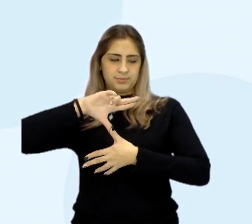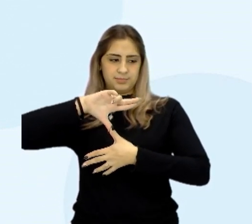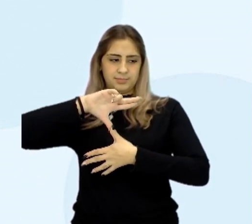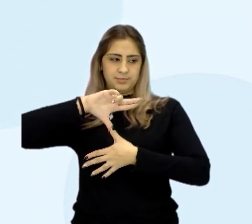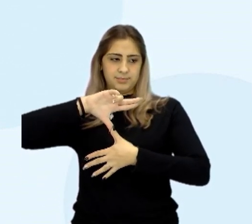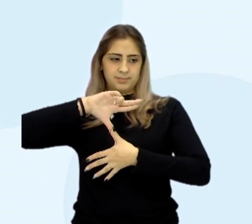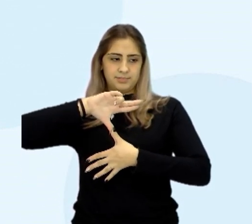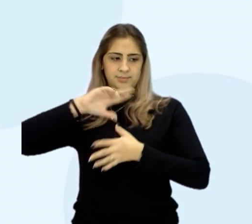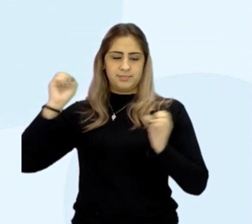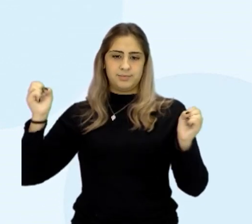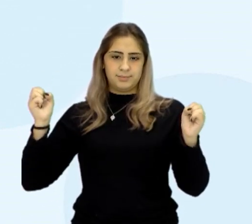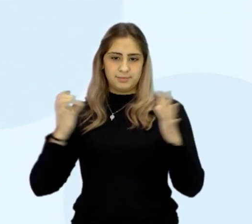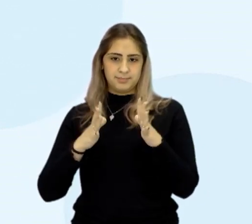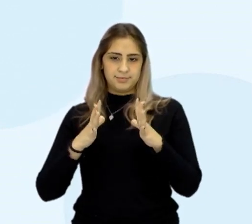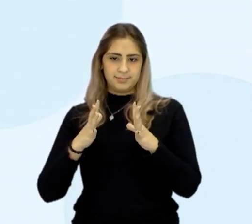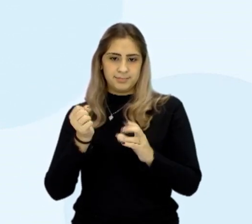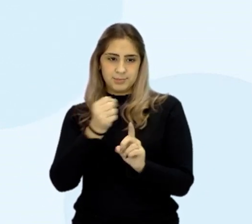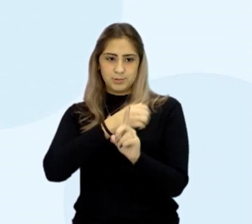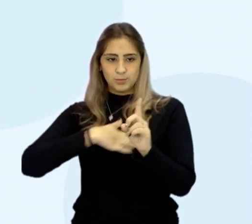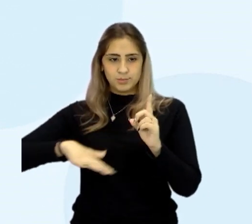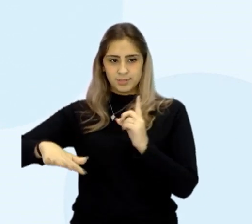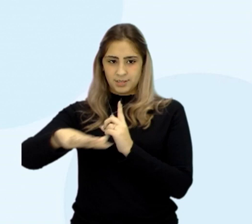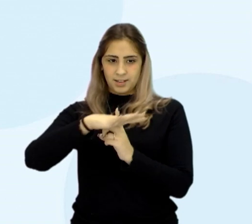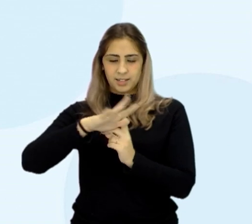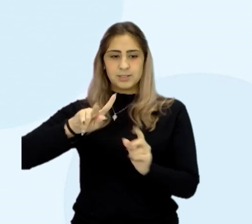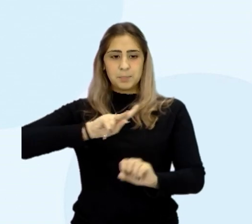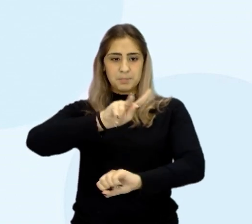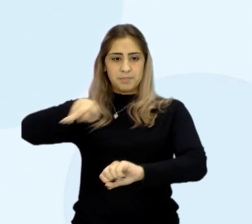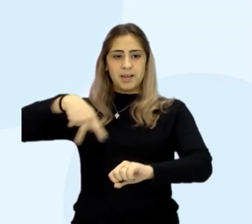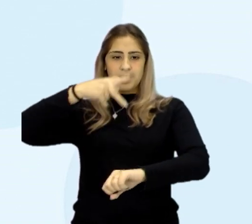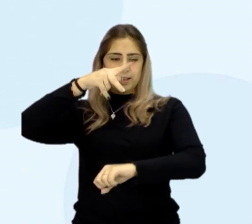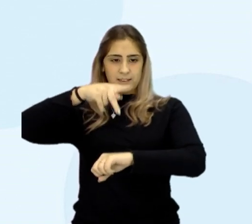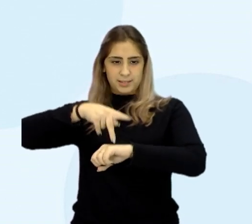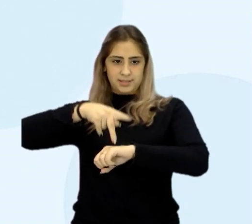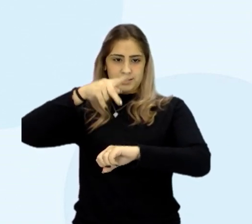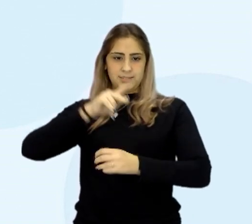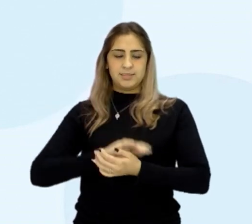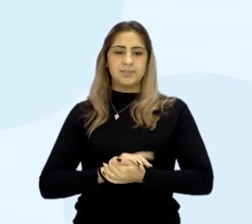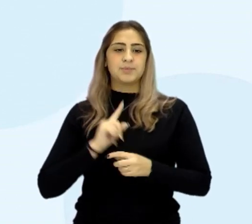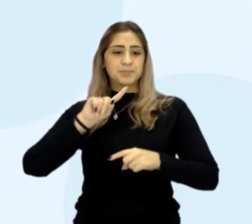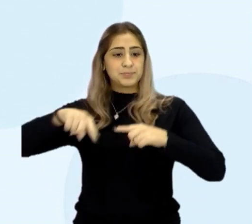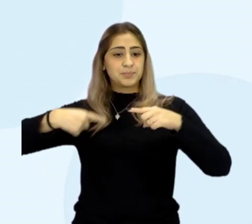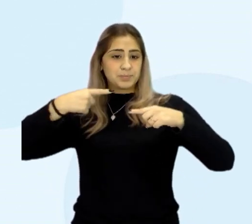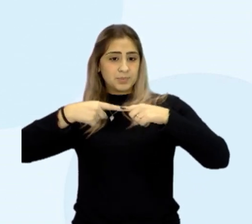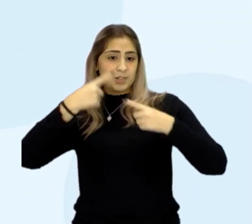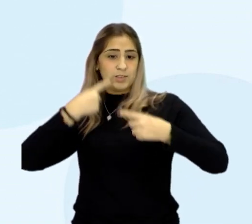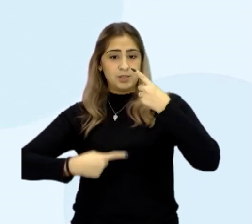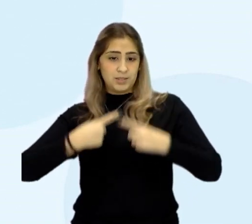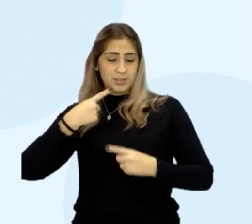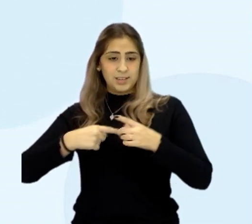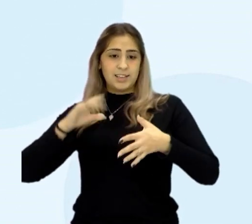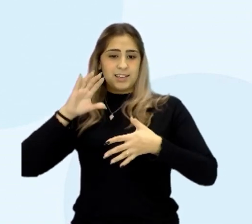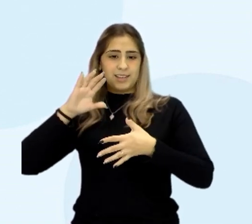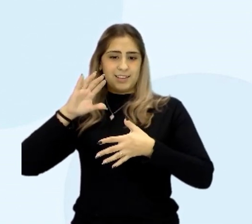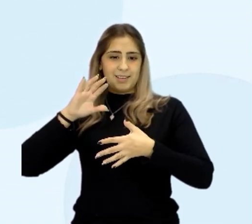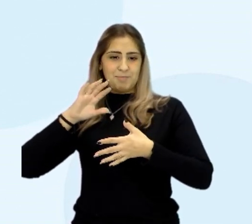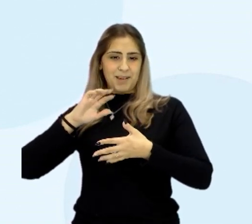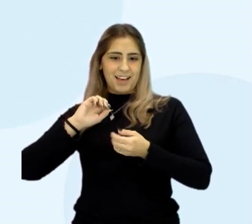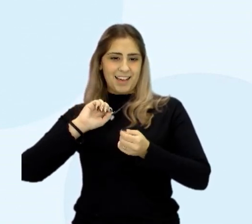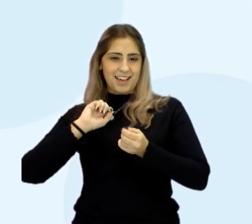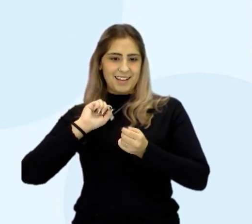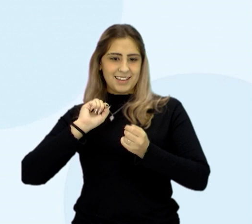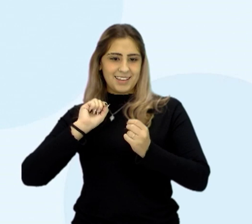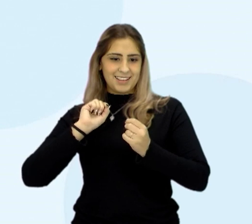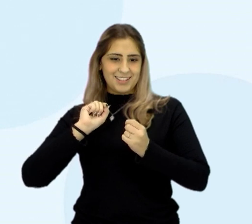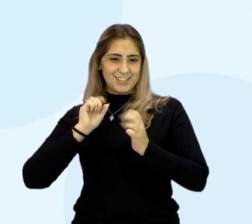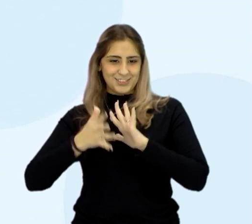nos países da região, né? A gente está falando aqui de América Latina. Objetivo: discutir o impacto do fim da Guerra Fria para